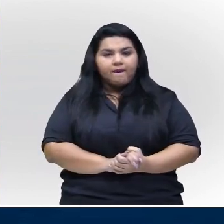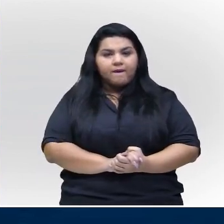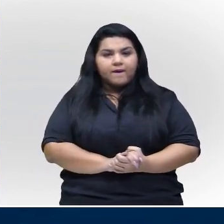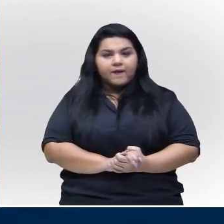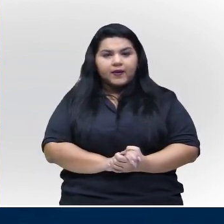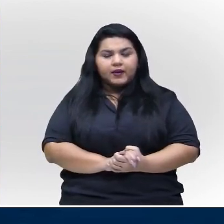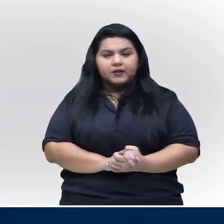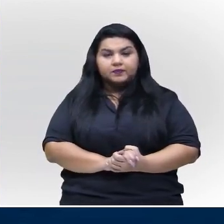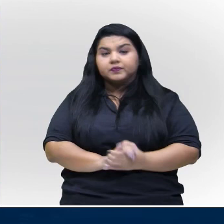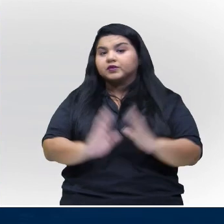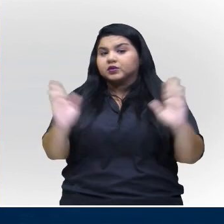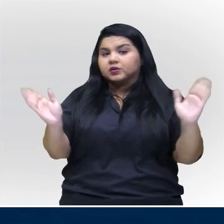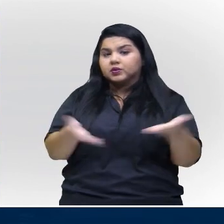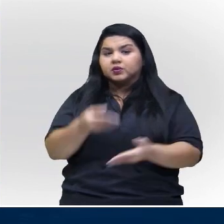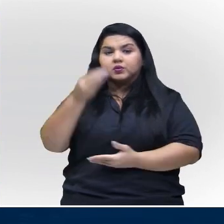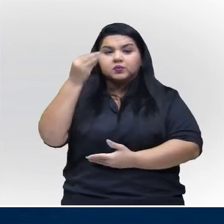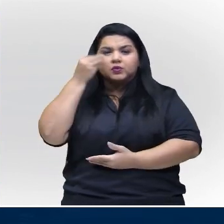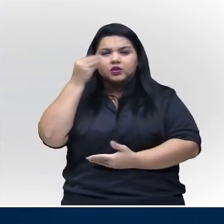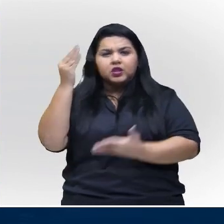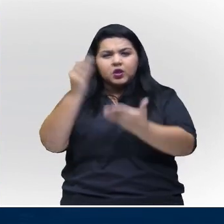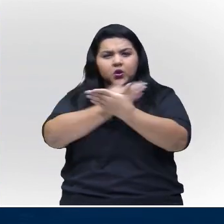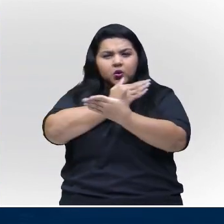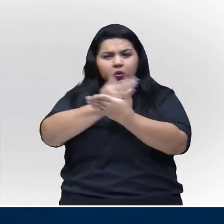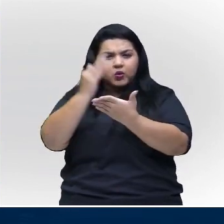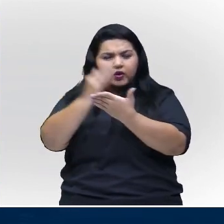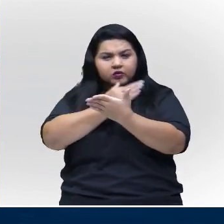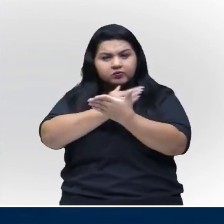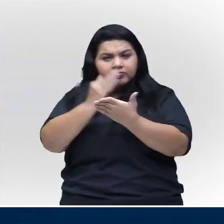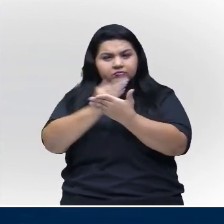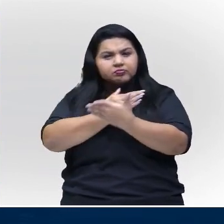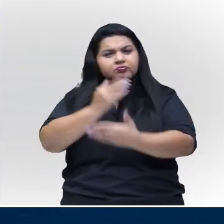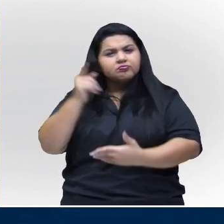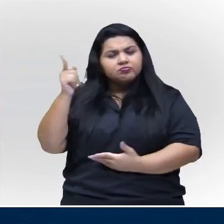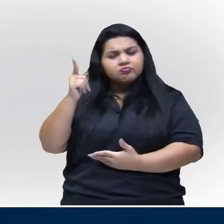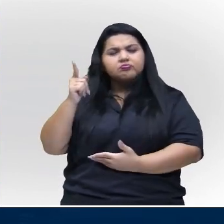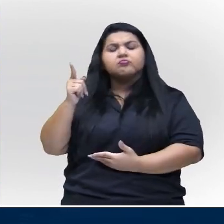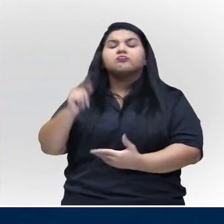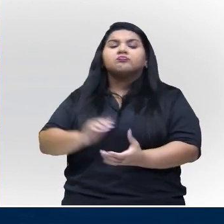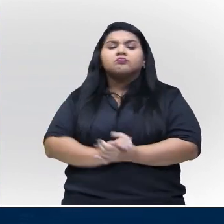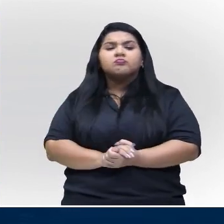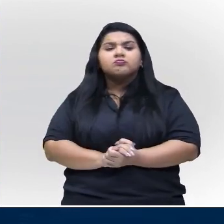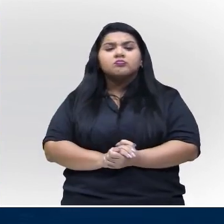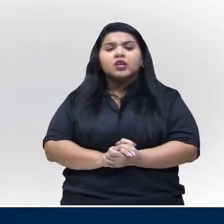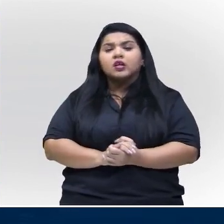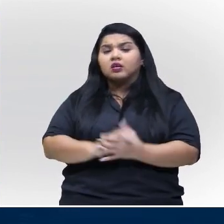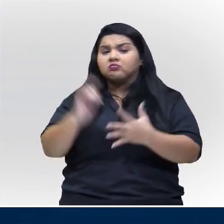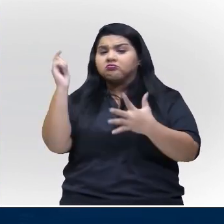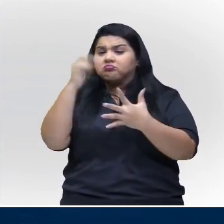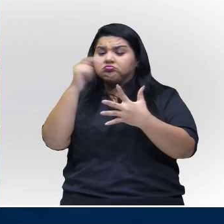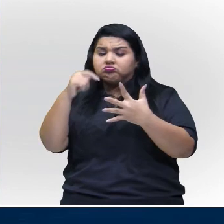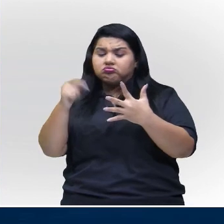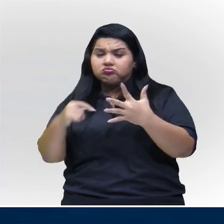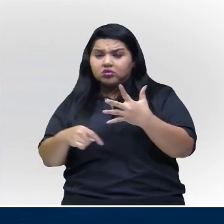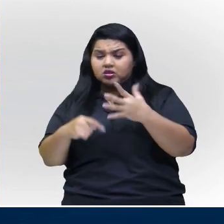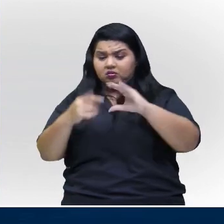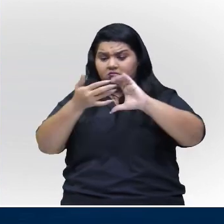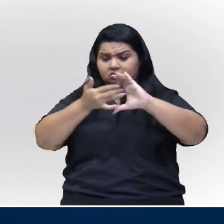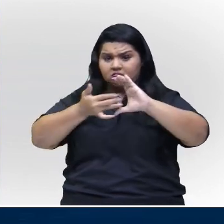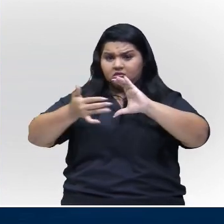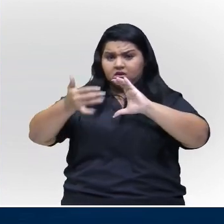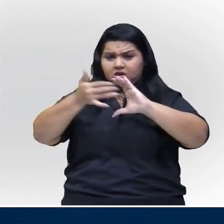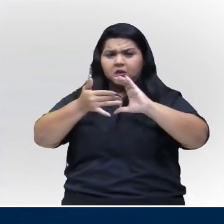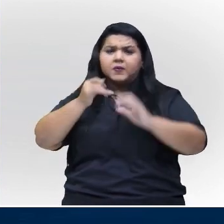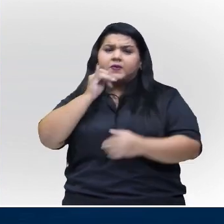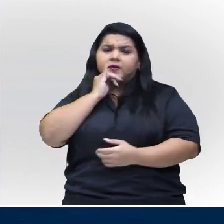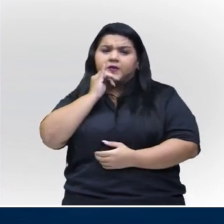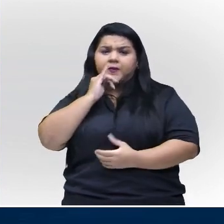Agora a gente vai observar algumas das organelas citoplasmáticas membranosas que são derivadas da membrana plasmática, como por